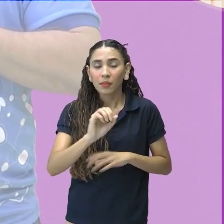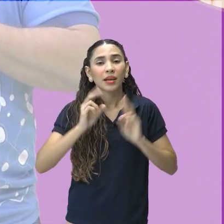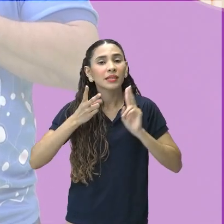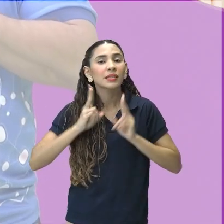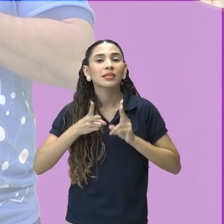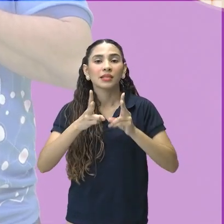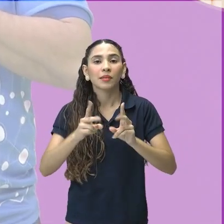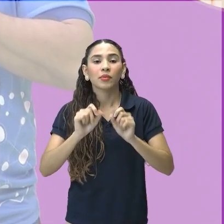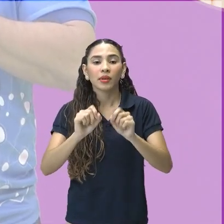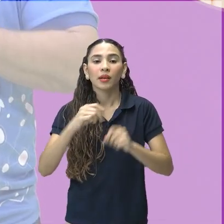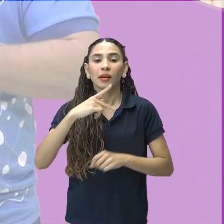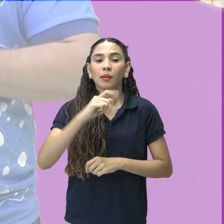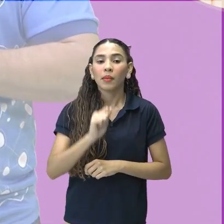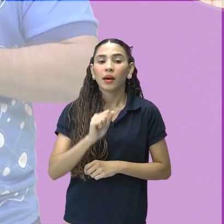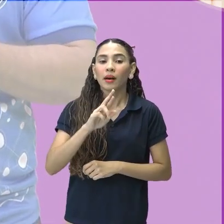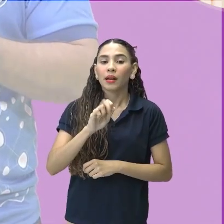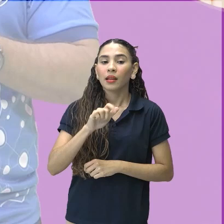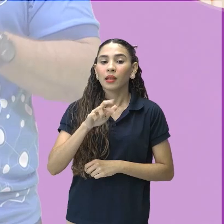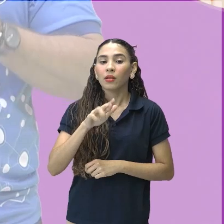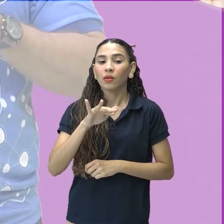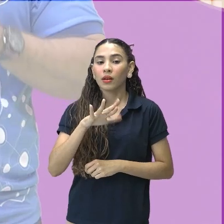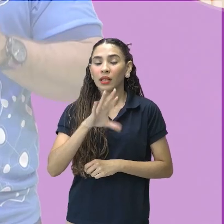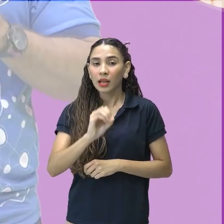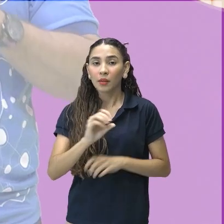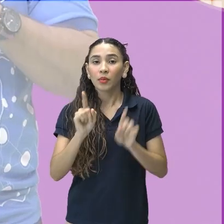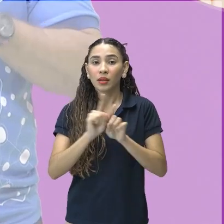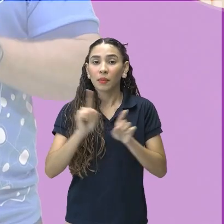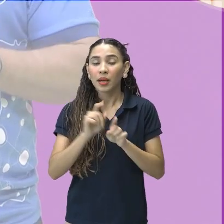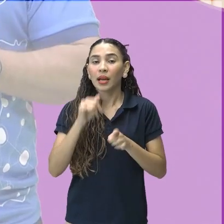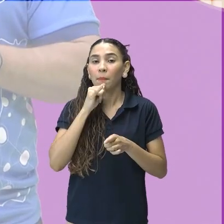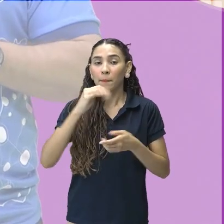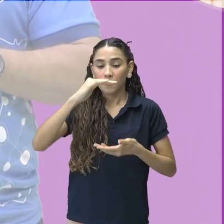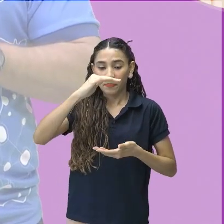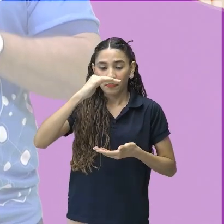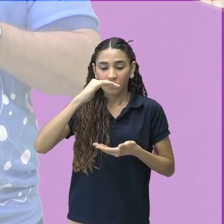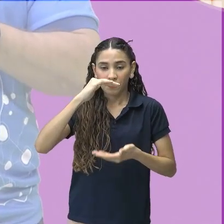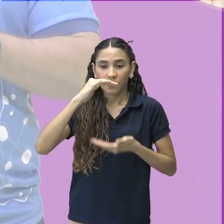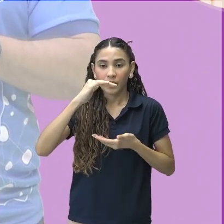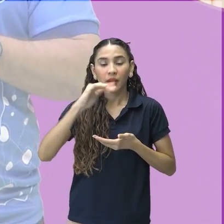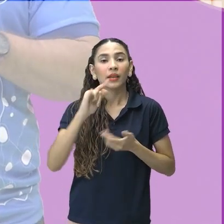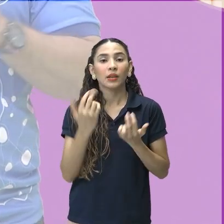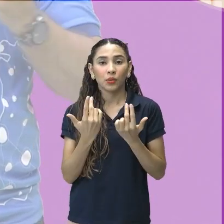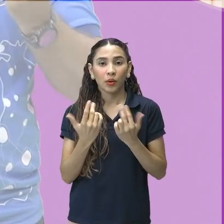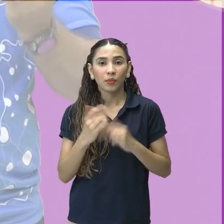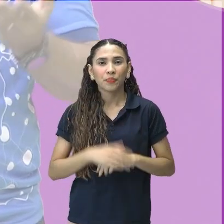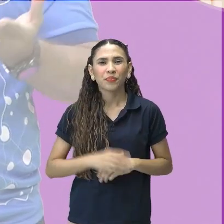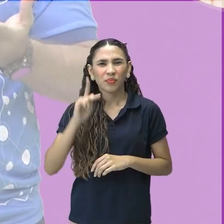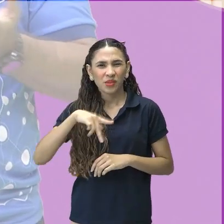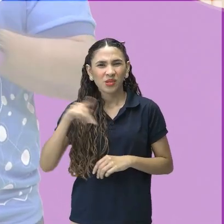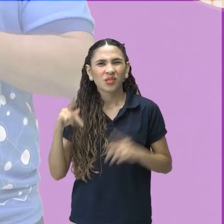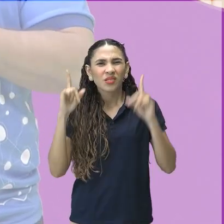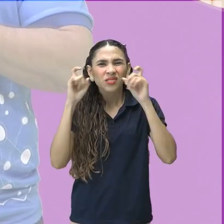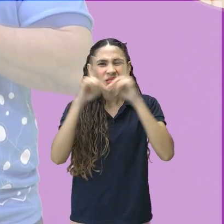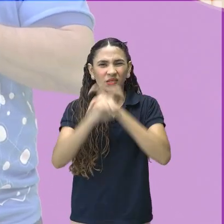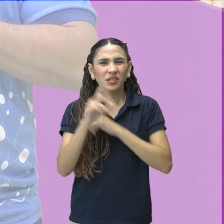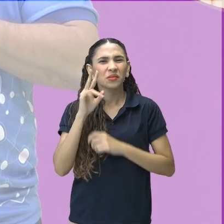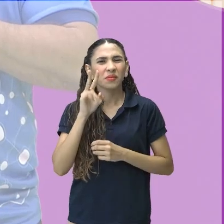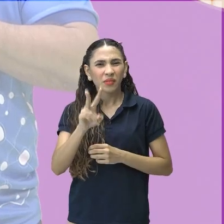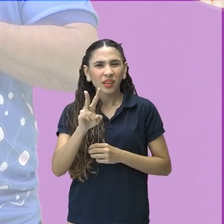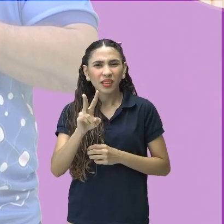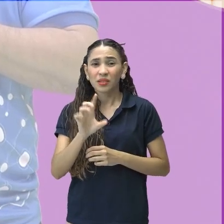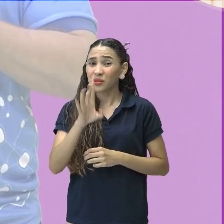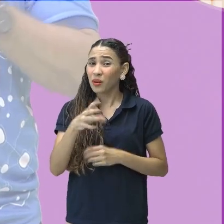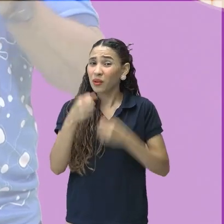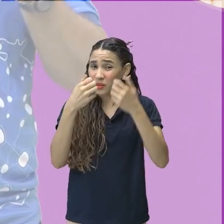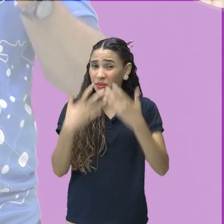sempre serão paralelogramos e as suas bases sempre serão iguais. Professor, está difícil de visualizar, só o